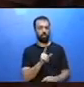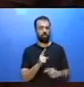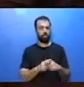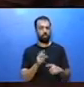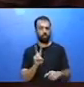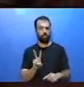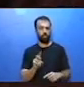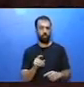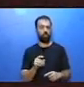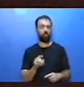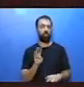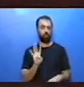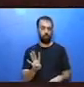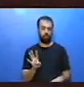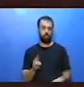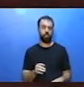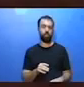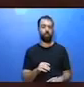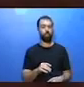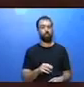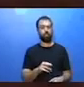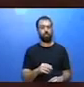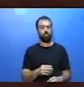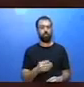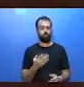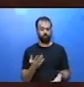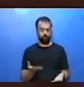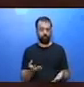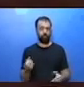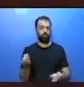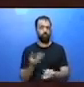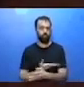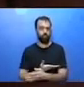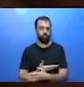no 4, falta nada. Resto 0, acabou a conta.